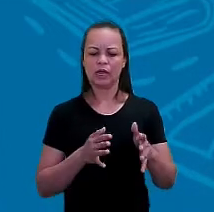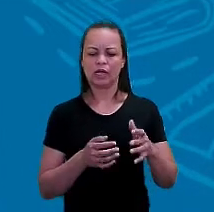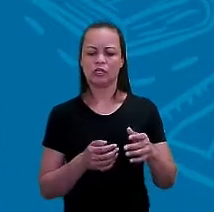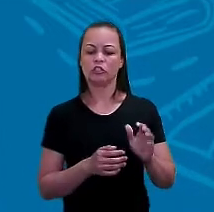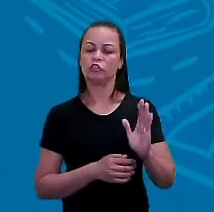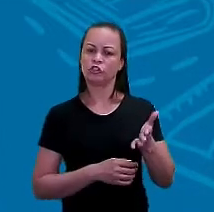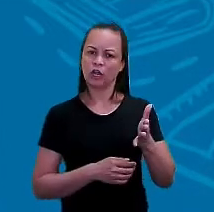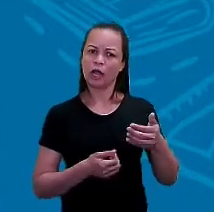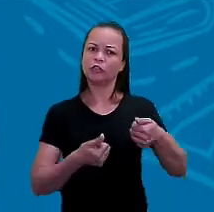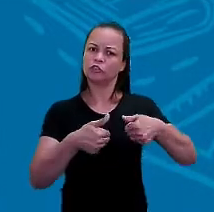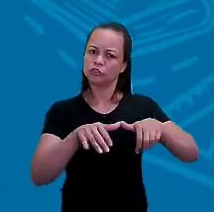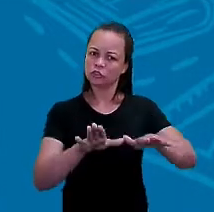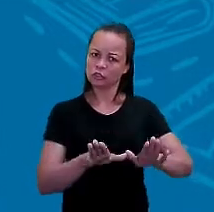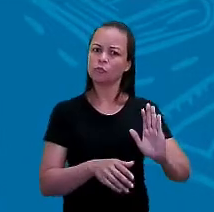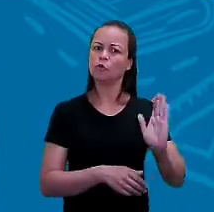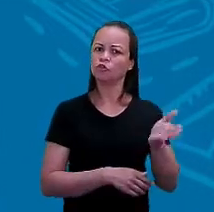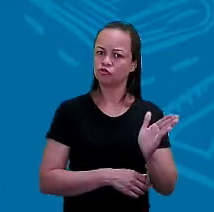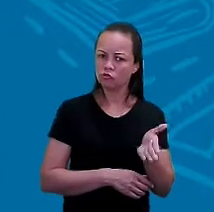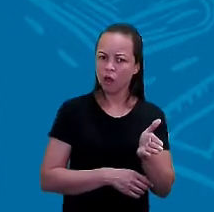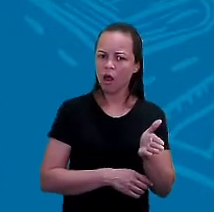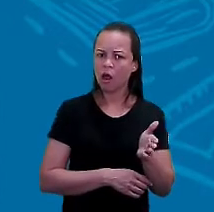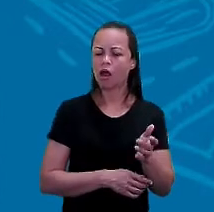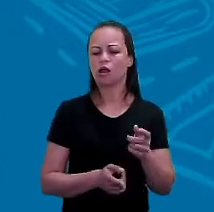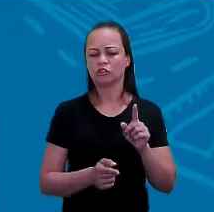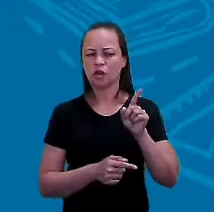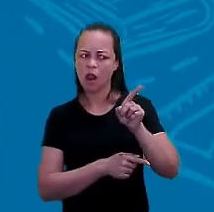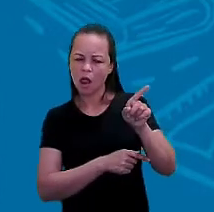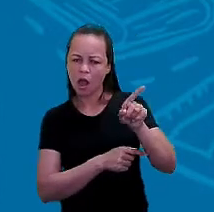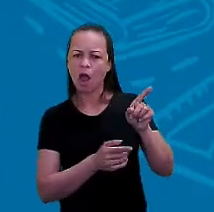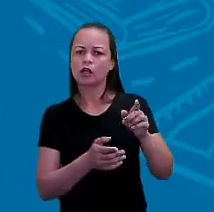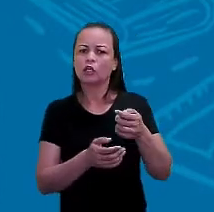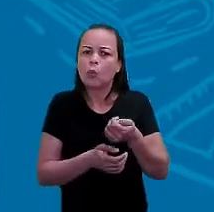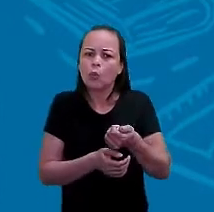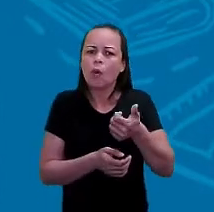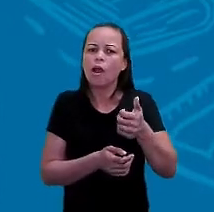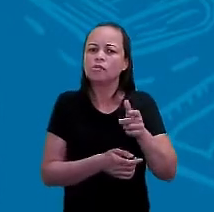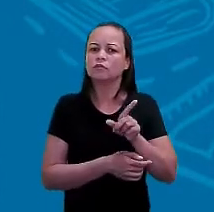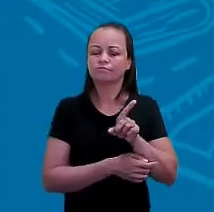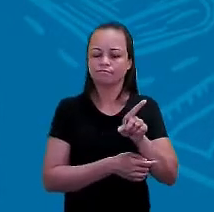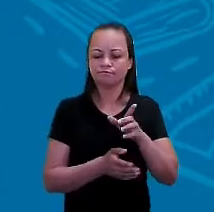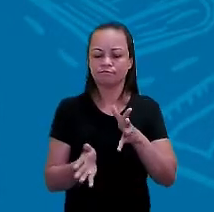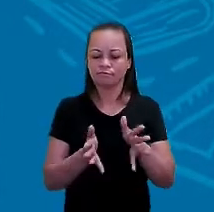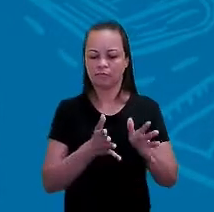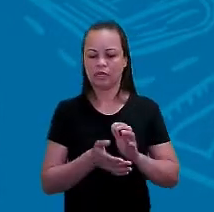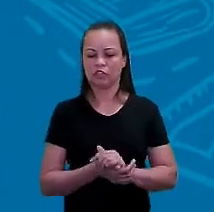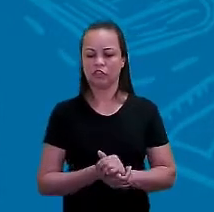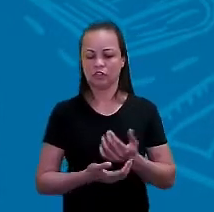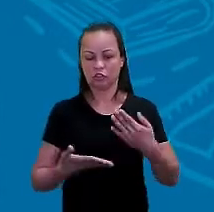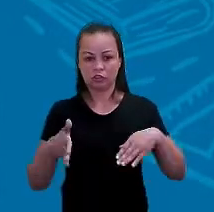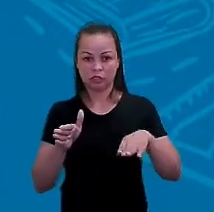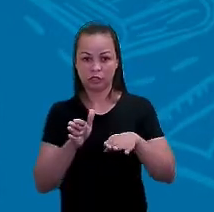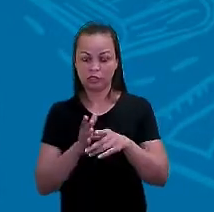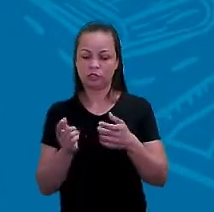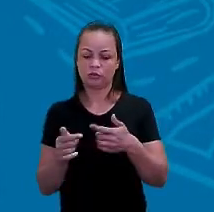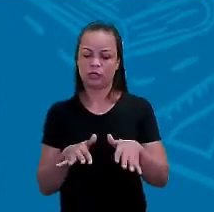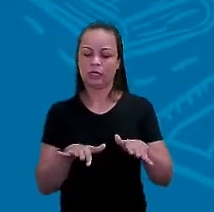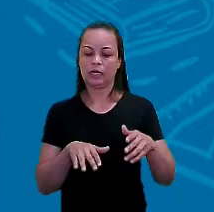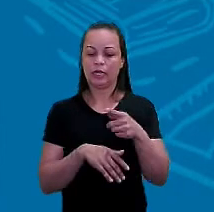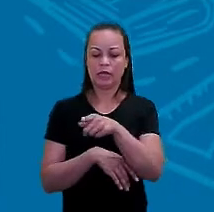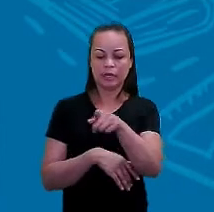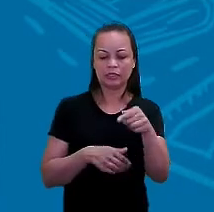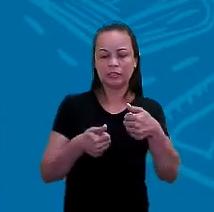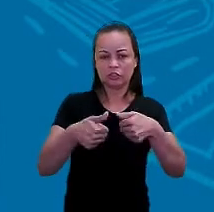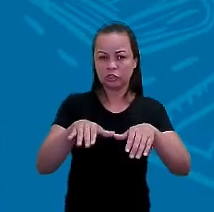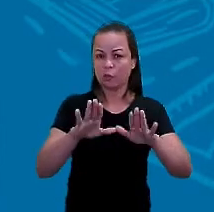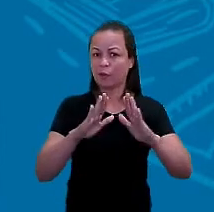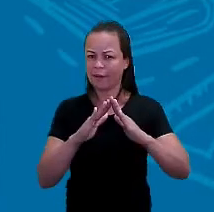are you there yet? Oh my God, já estamos lá. Já estamos quase lá. Are they at home? Eles estão em casa? Number